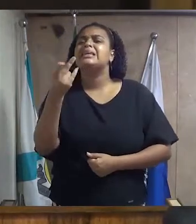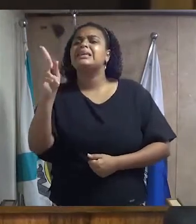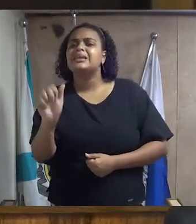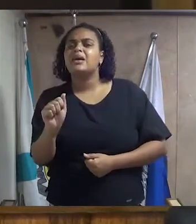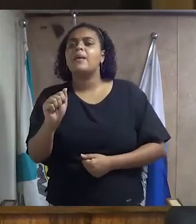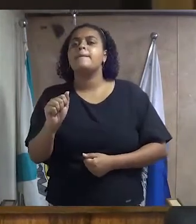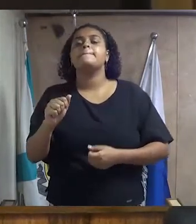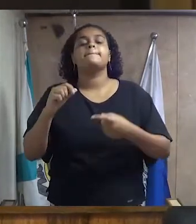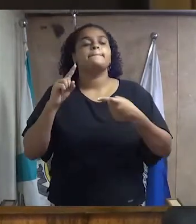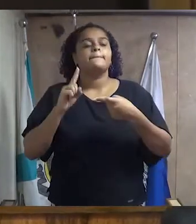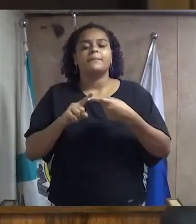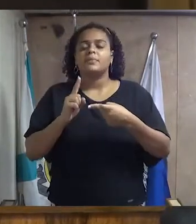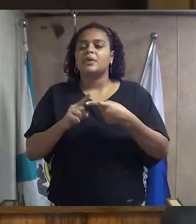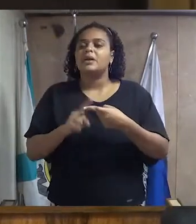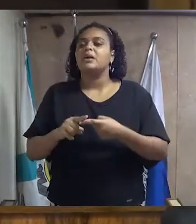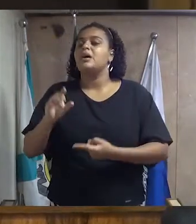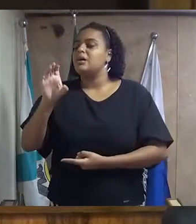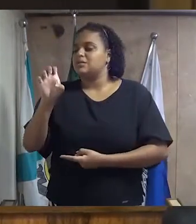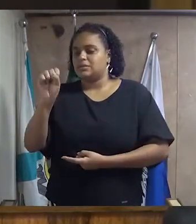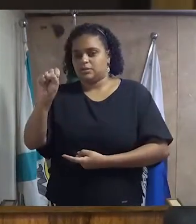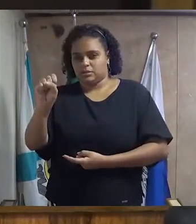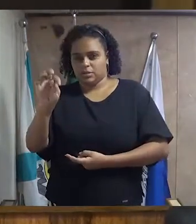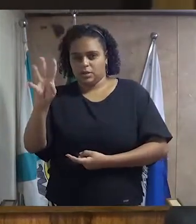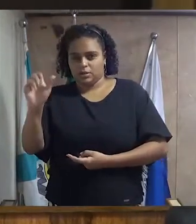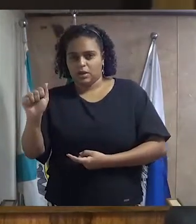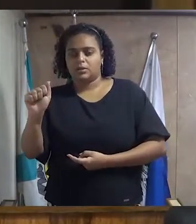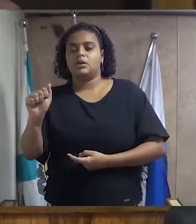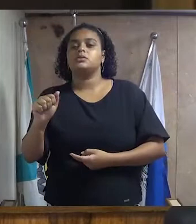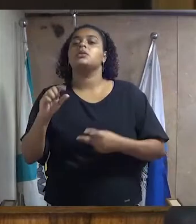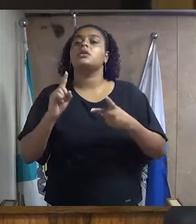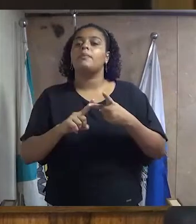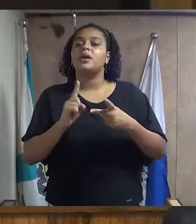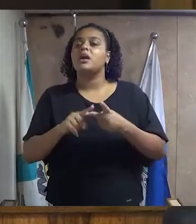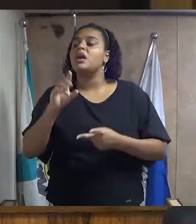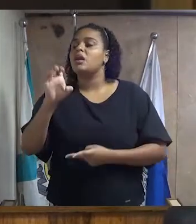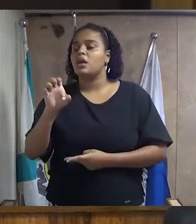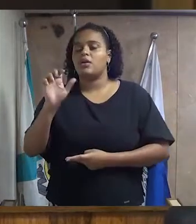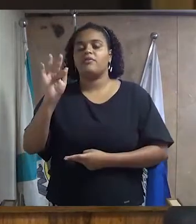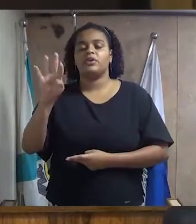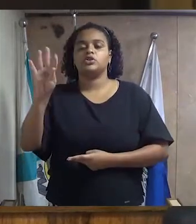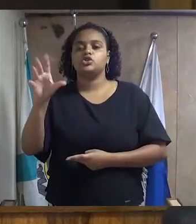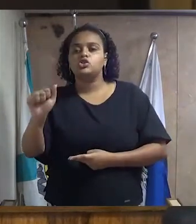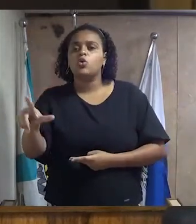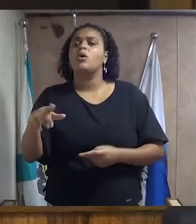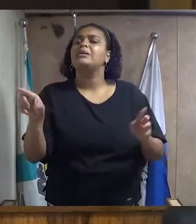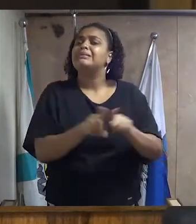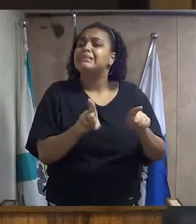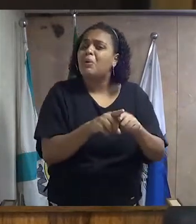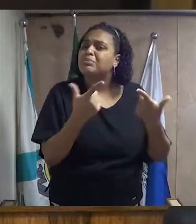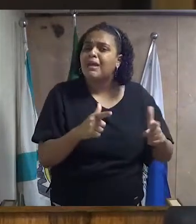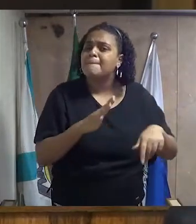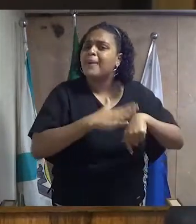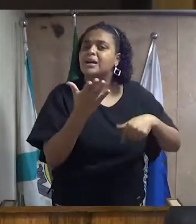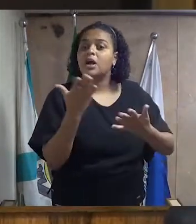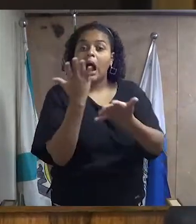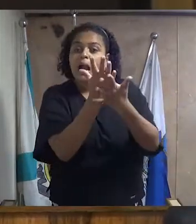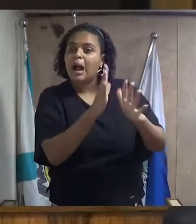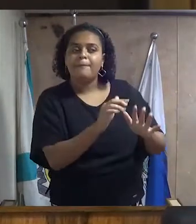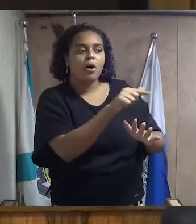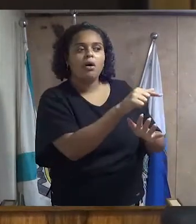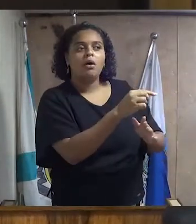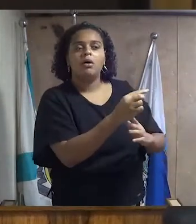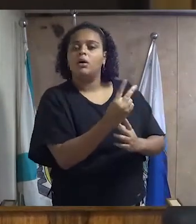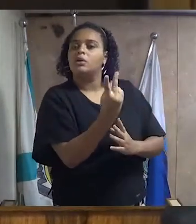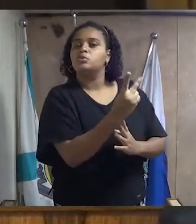Bela Vista, Santa Marta, a Santa Teresa de Pão Infantil, que sumiram, que hoje não tem mais. Então, se ela não quer